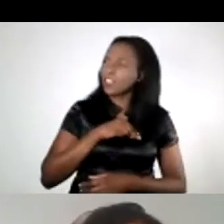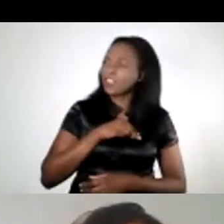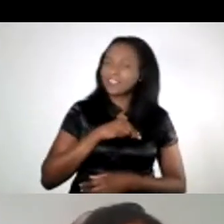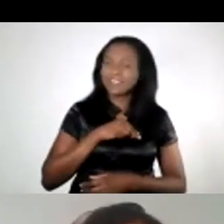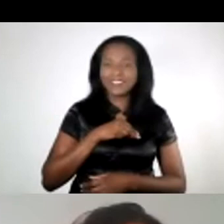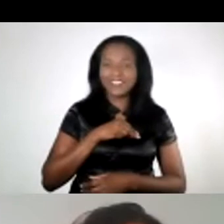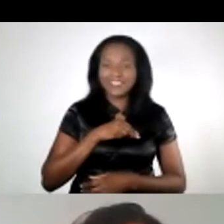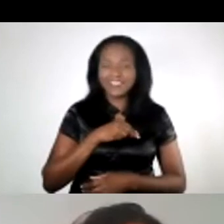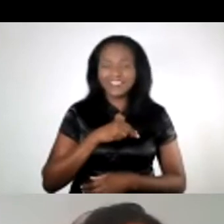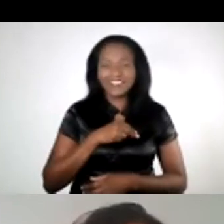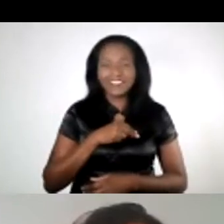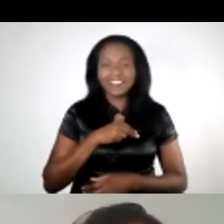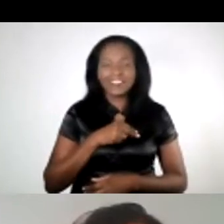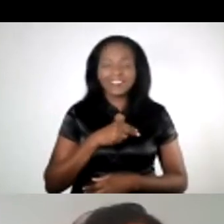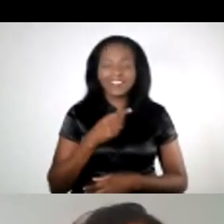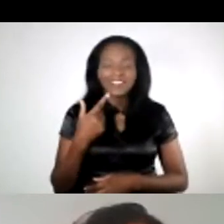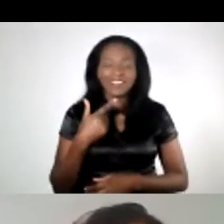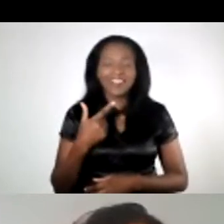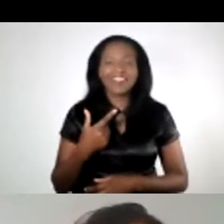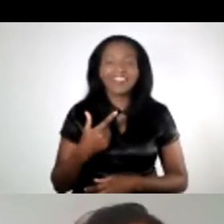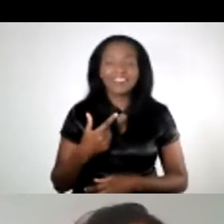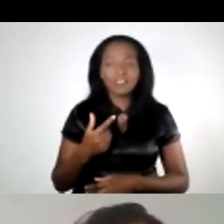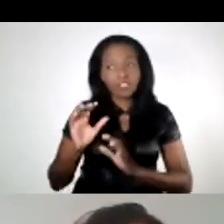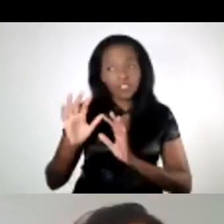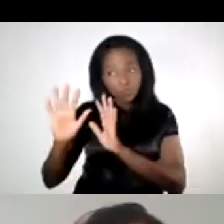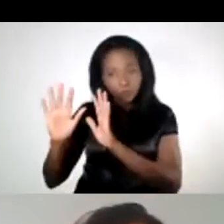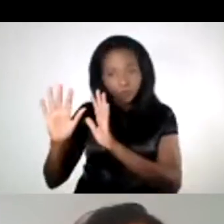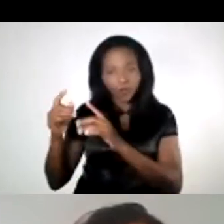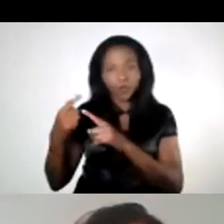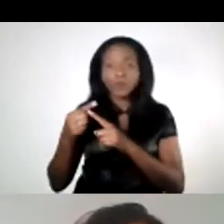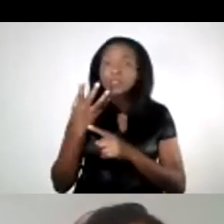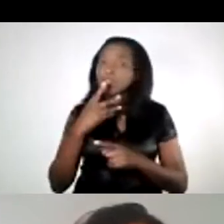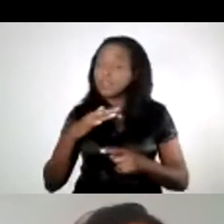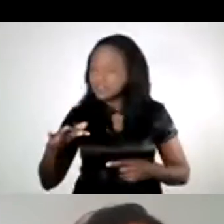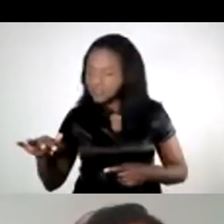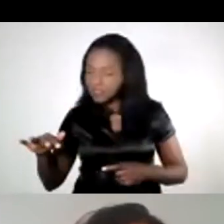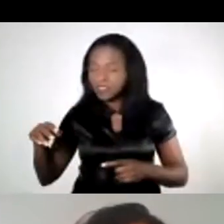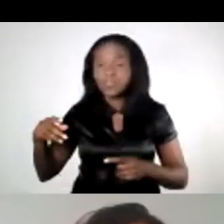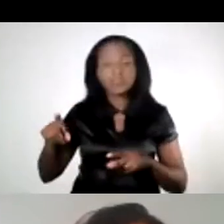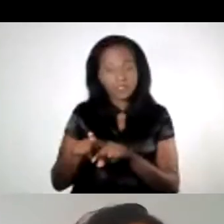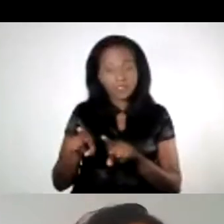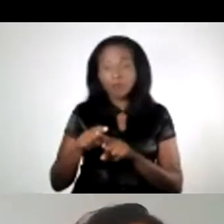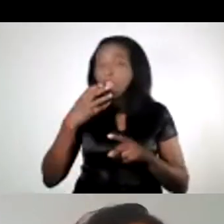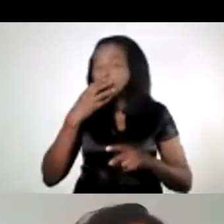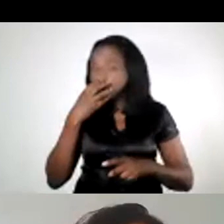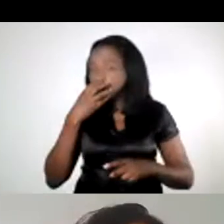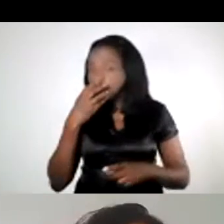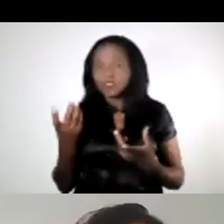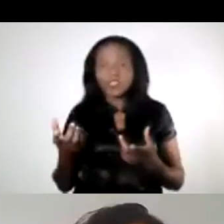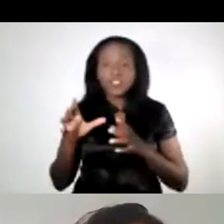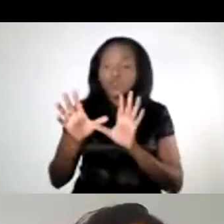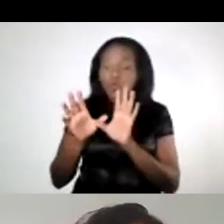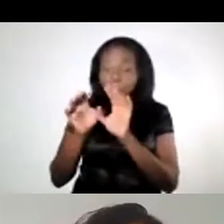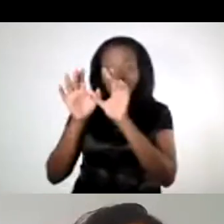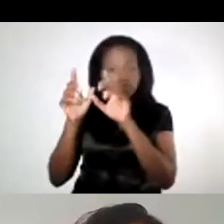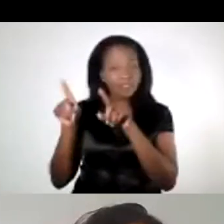Então, assim, deixa um pouco, porque as crianças vão passar, vão chupar, e os pássaros também. Então,